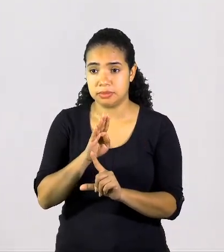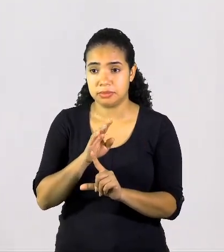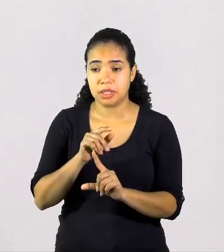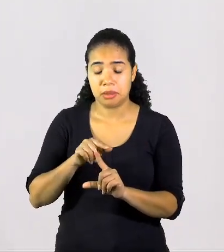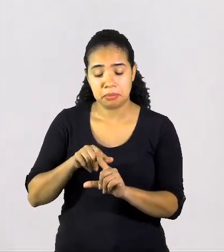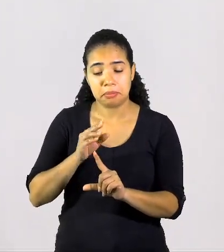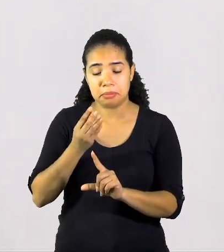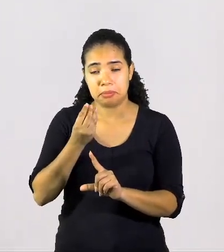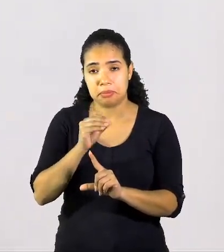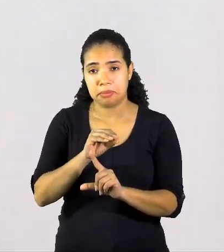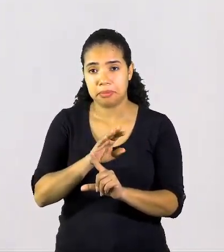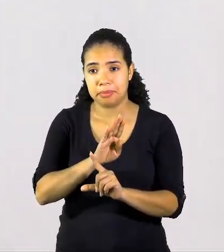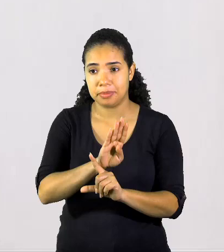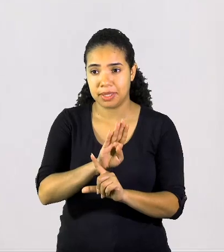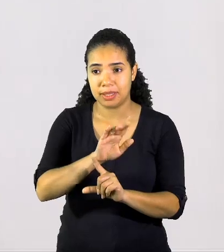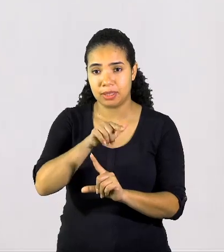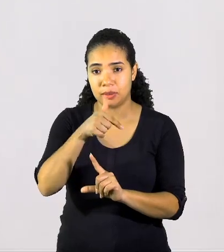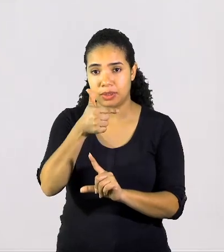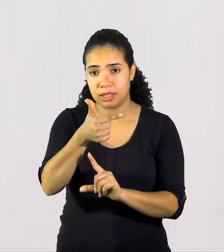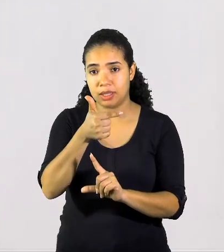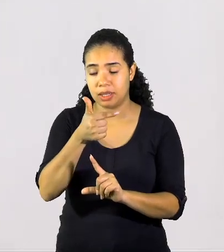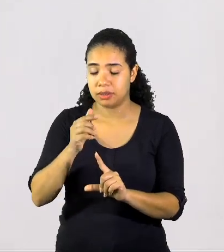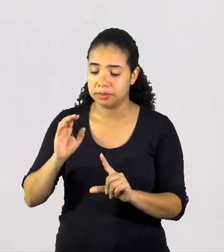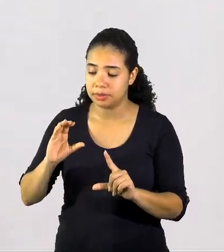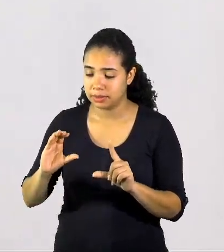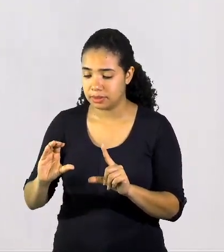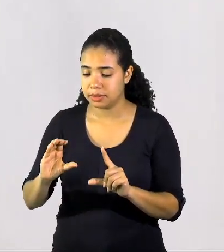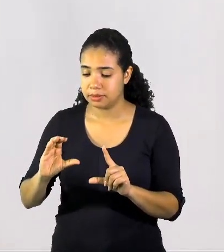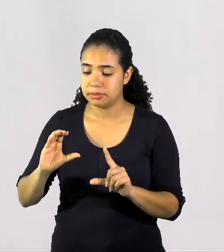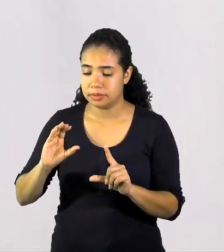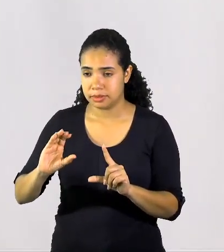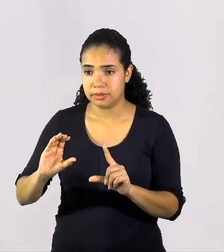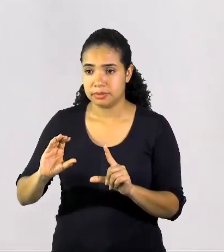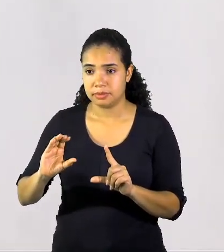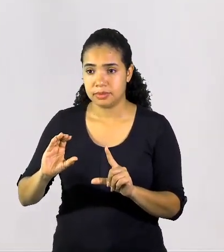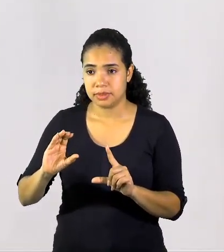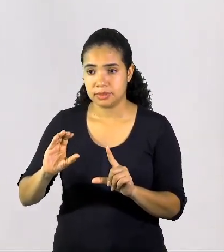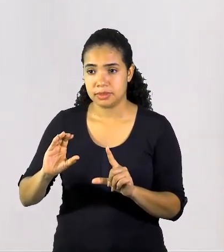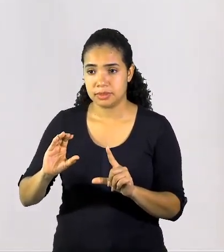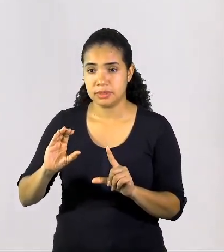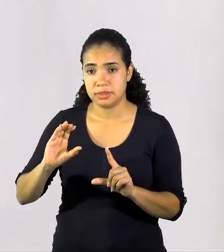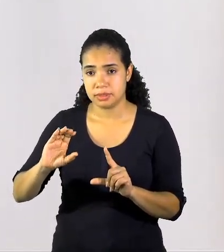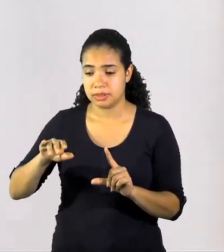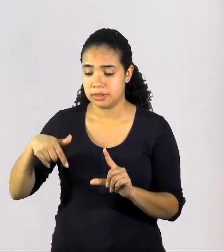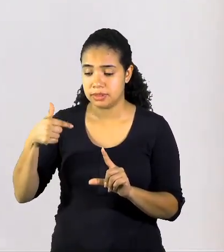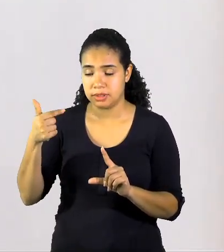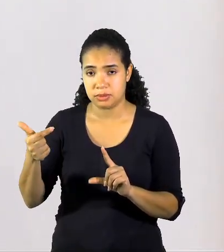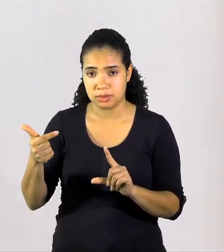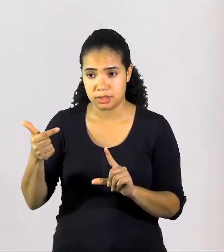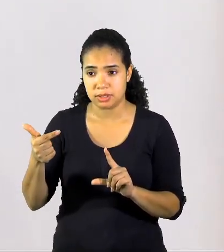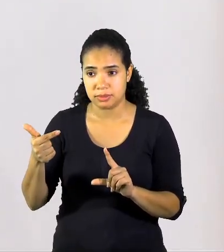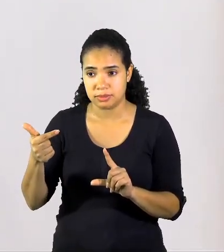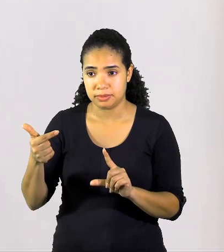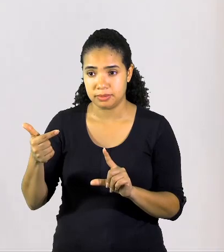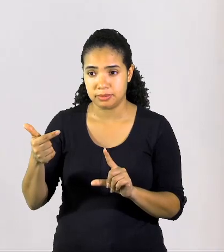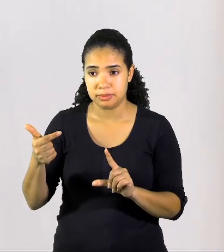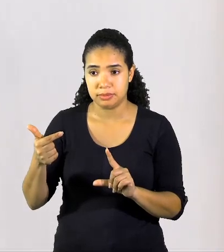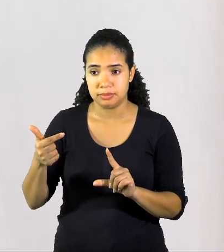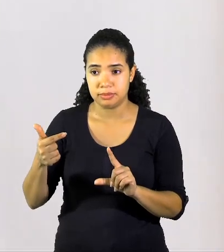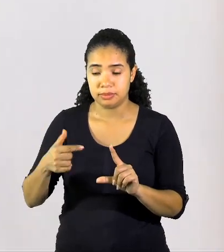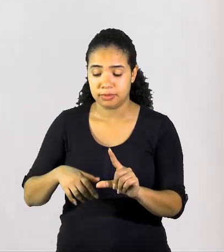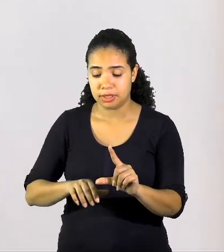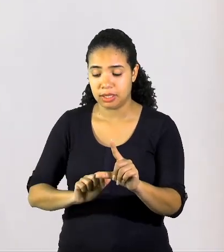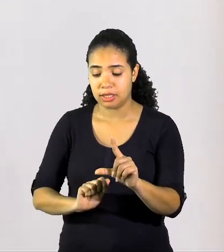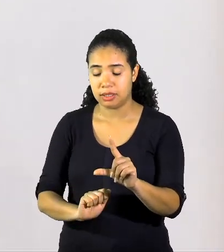área é B ao quadrado. Se os lados medem C, a área é C ao quadrado. Então, quais são as